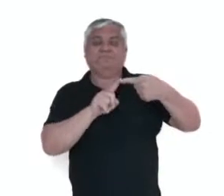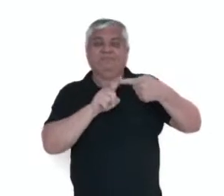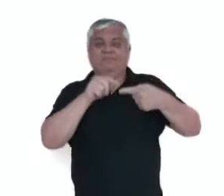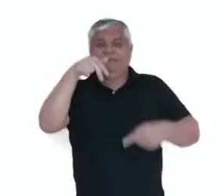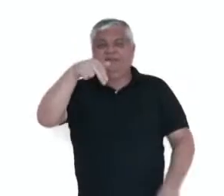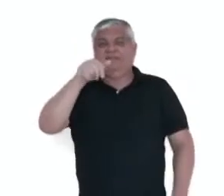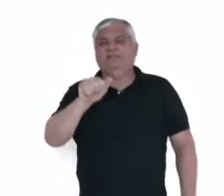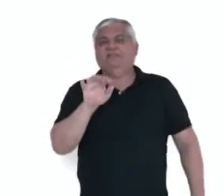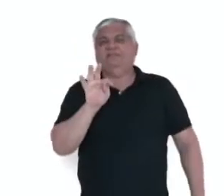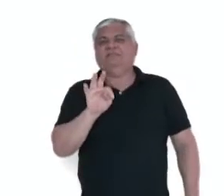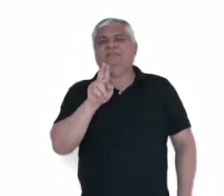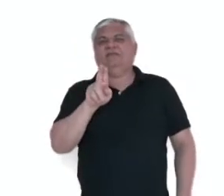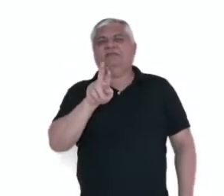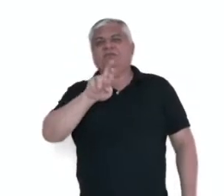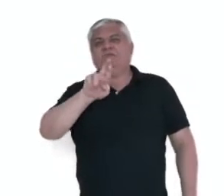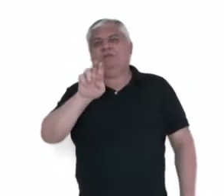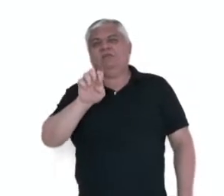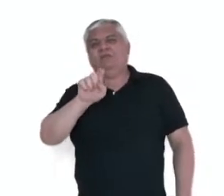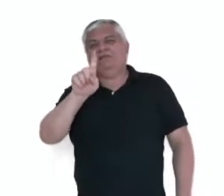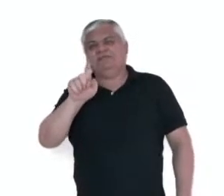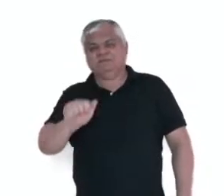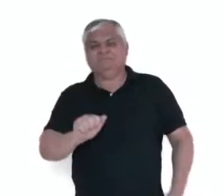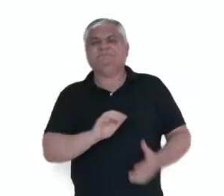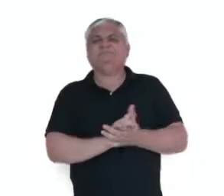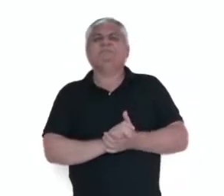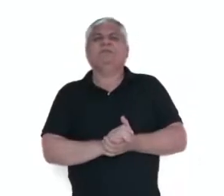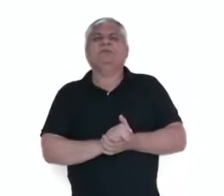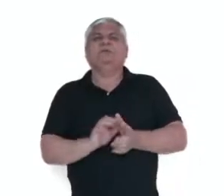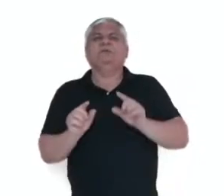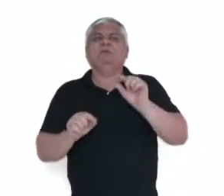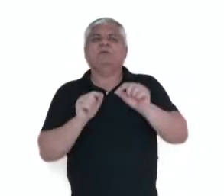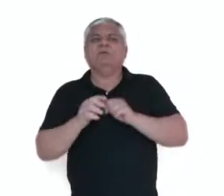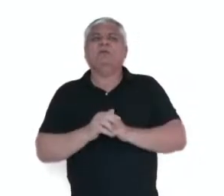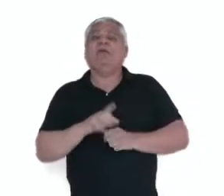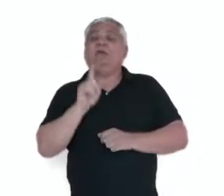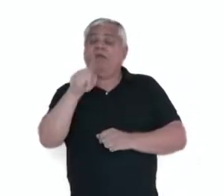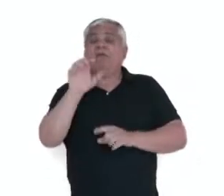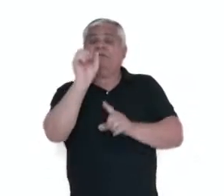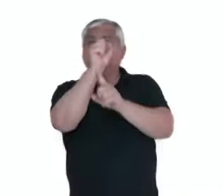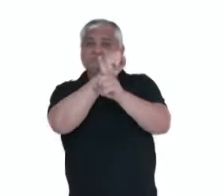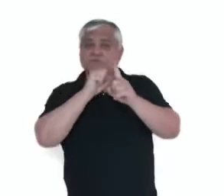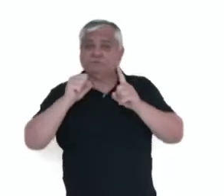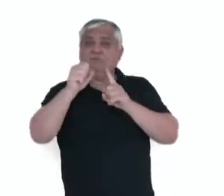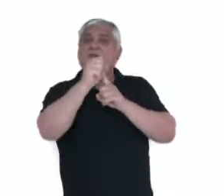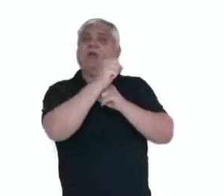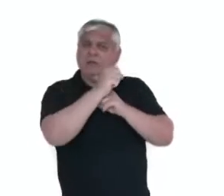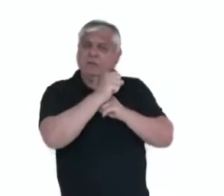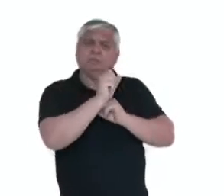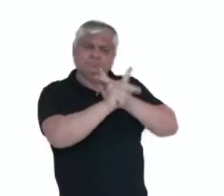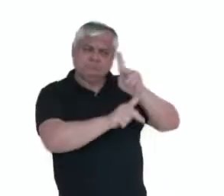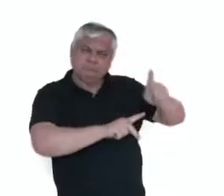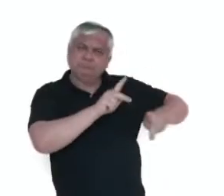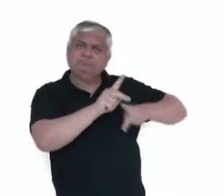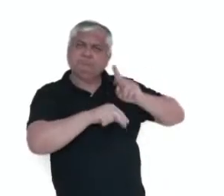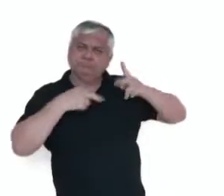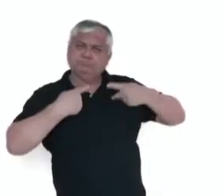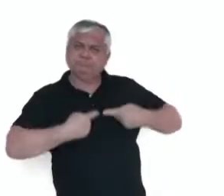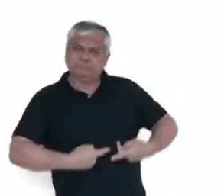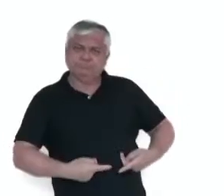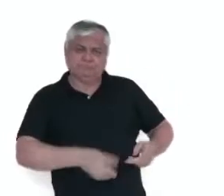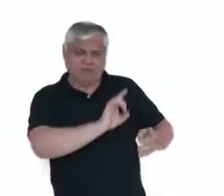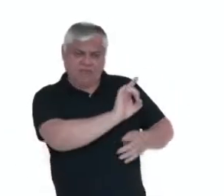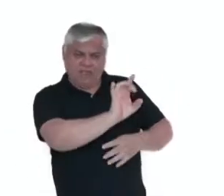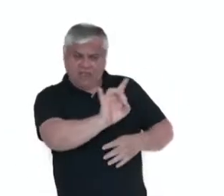de natureza. O estado de natureza é o estado pré-social dos seres humanos, no qual cada